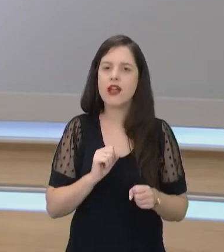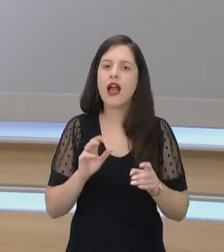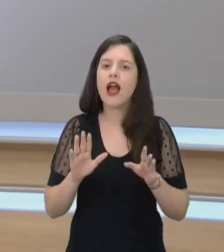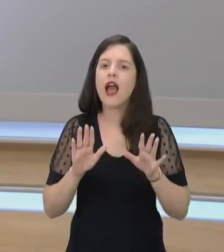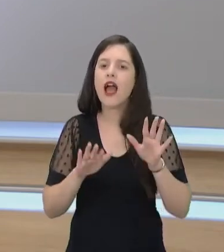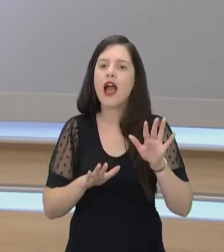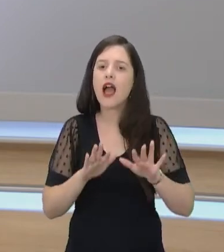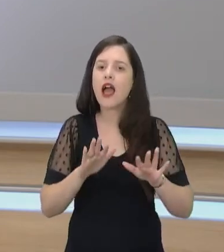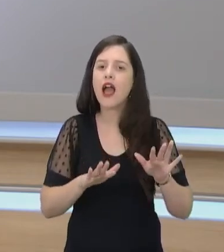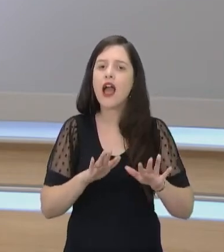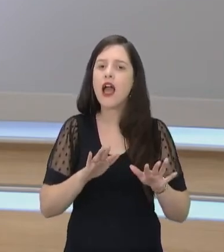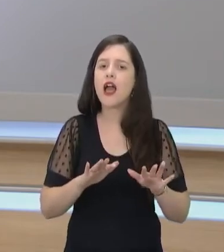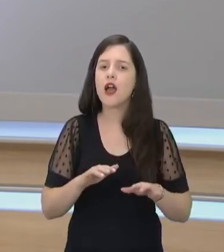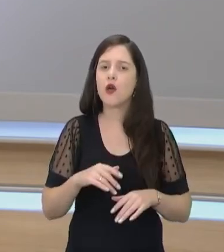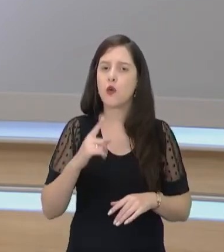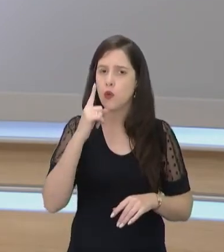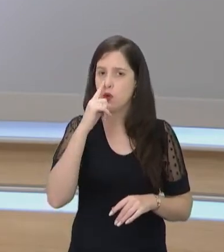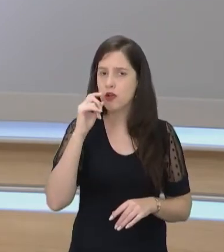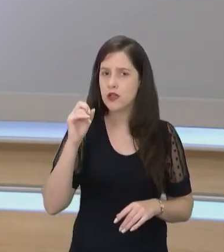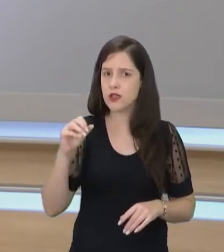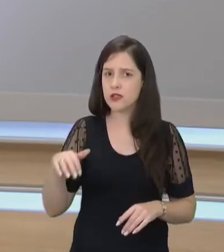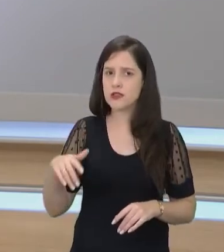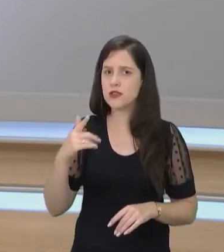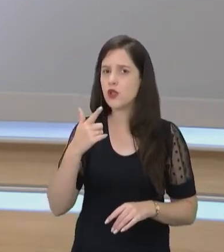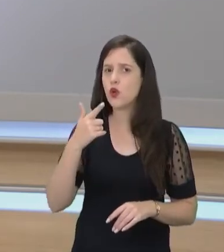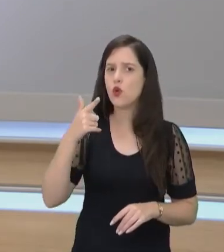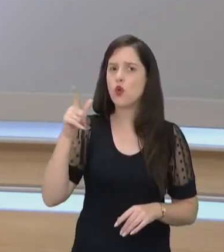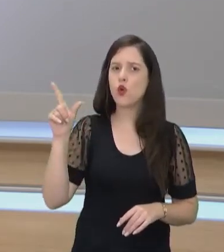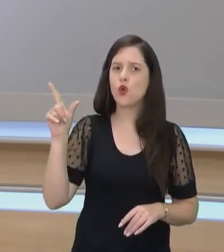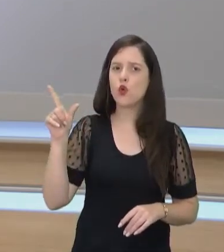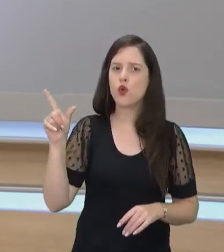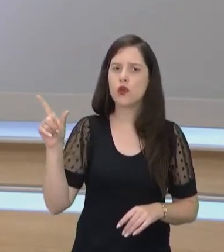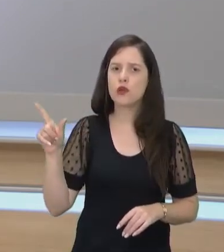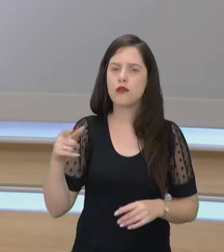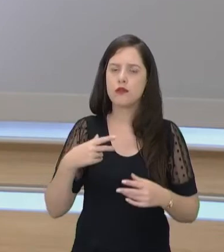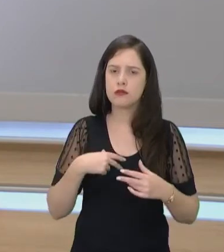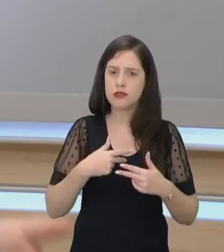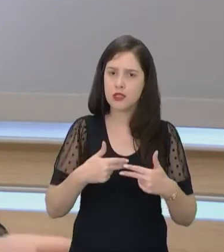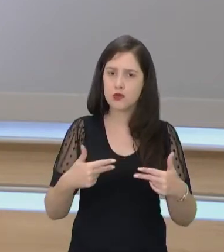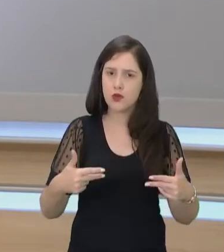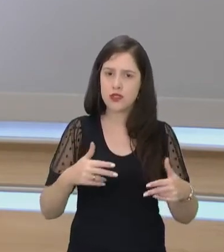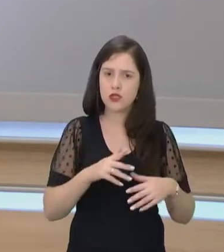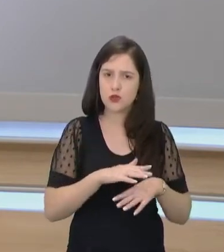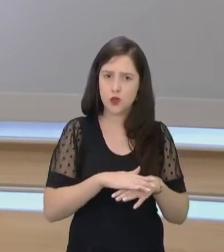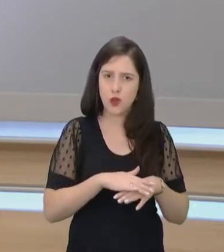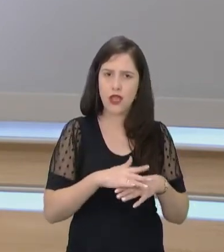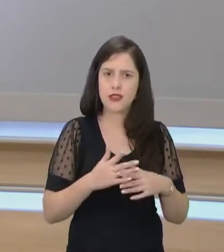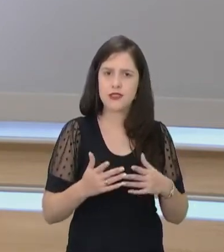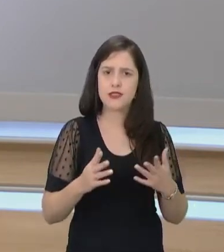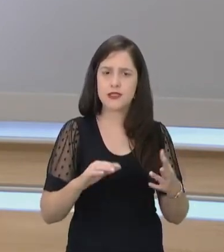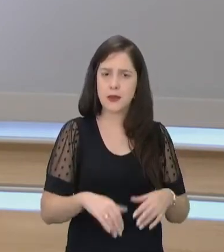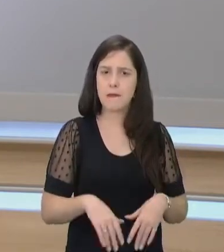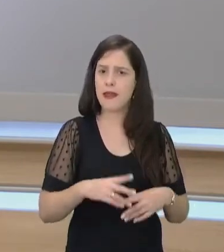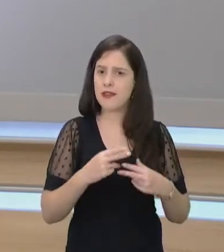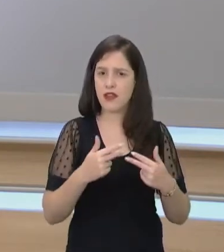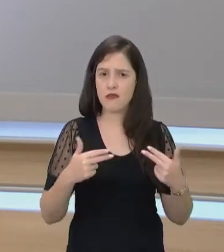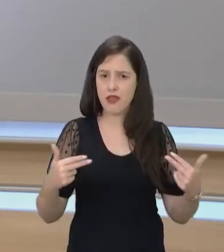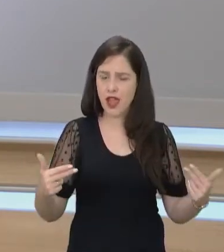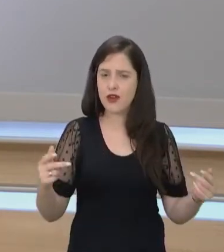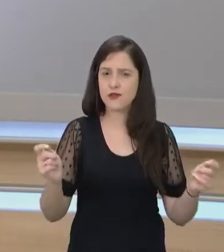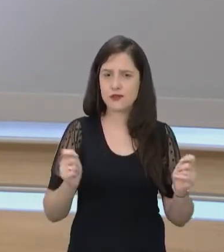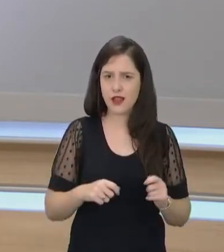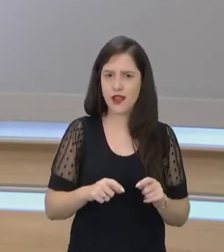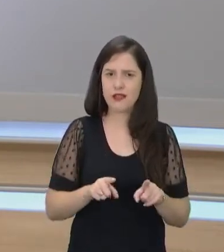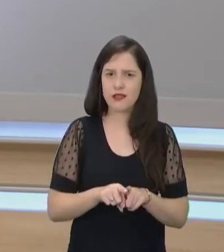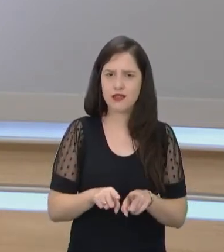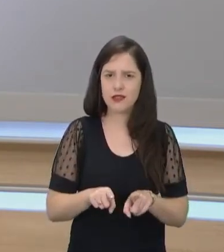aí, como a gente... né, como o Gabriel falou, os animais, eles não têm a doença com eles, né? Não é que ele nasce, né, já...